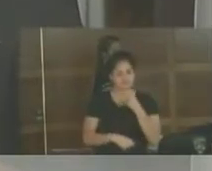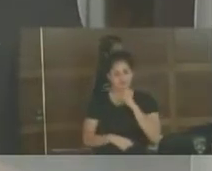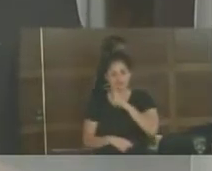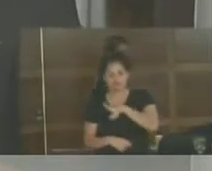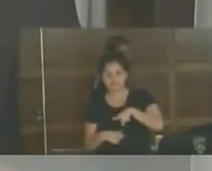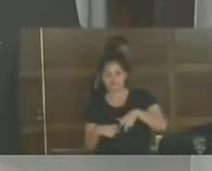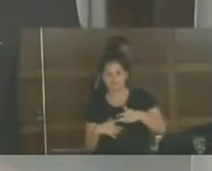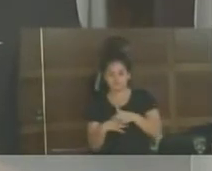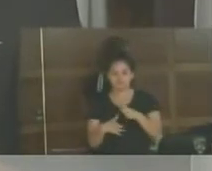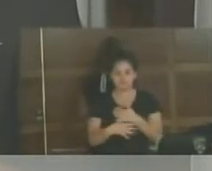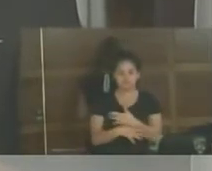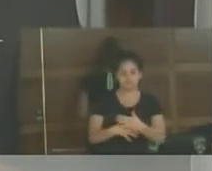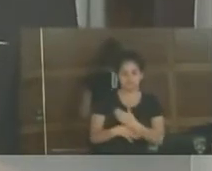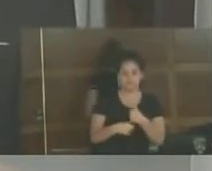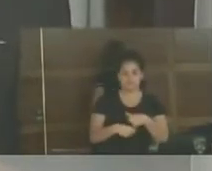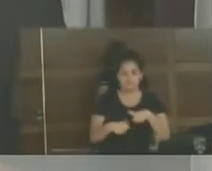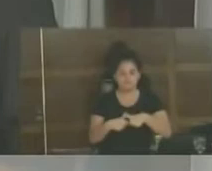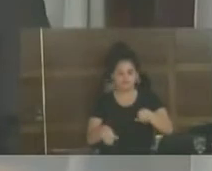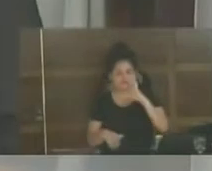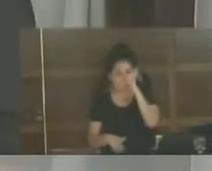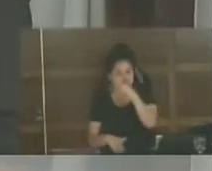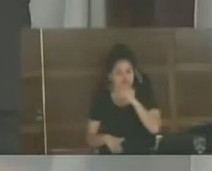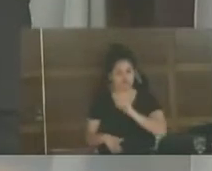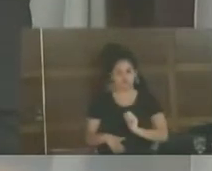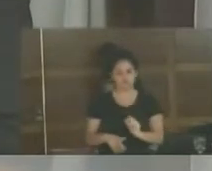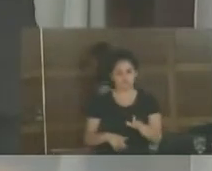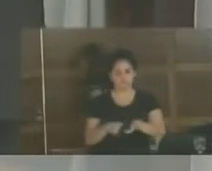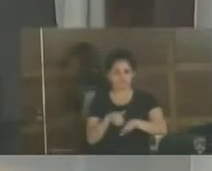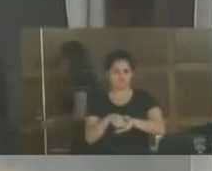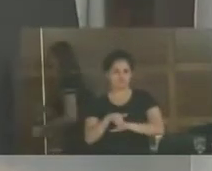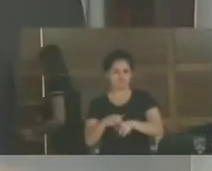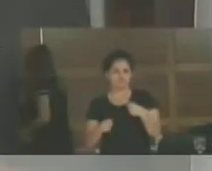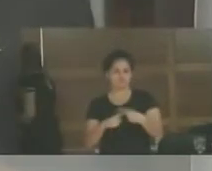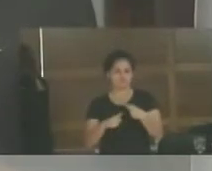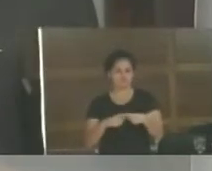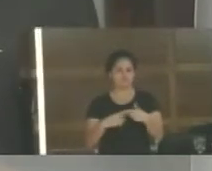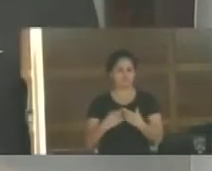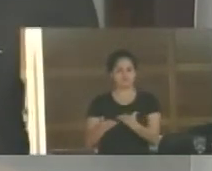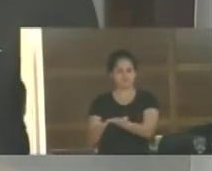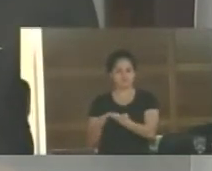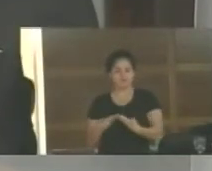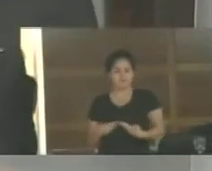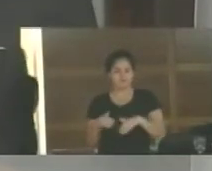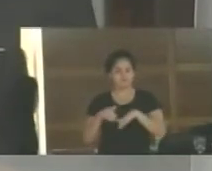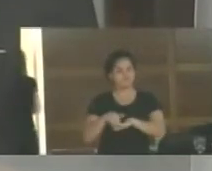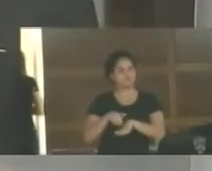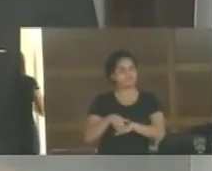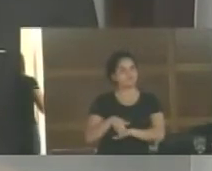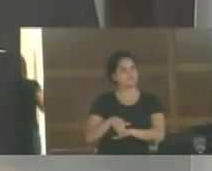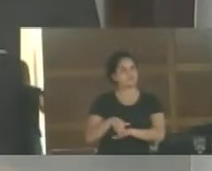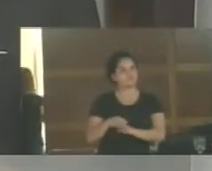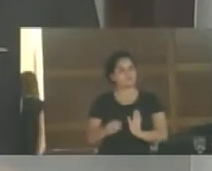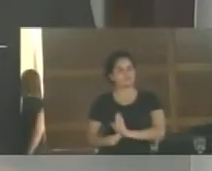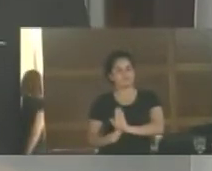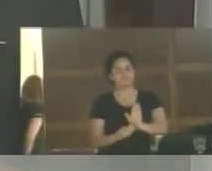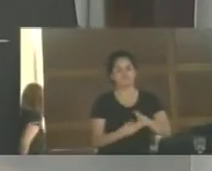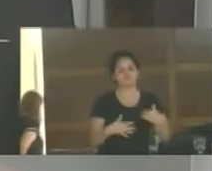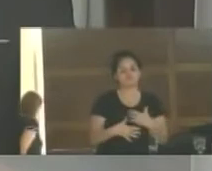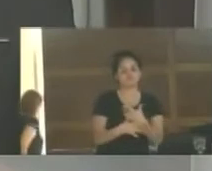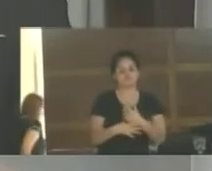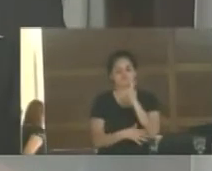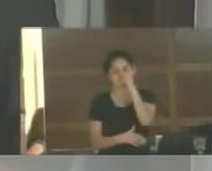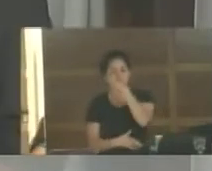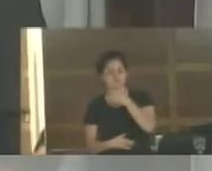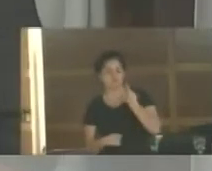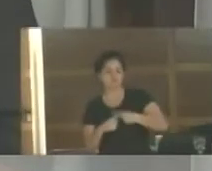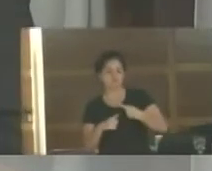cidade ficar bonita, não para receber só o turista. Porque quando a gente recebe o turista e apresenta a ela uma cidade bonita,